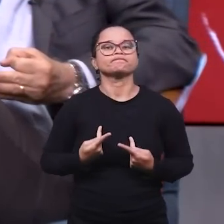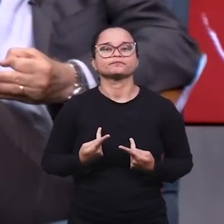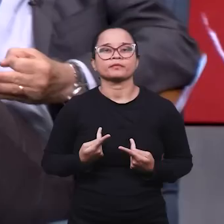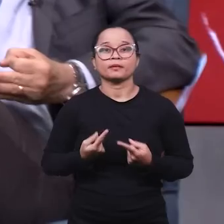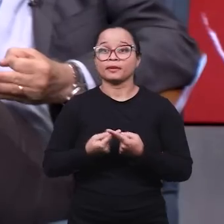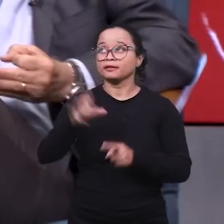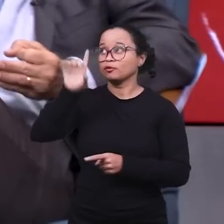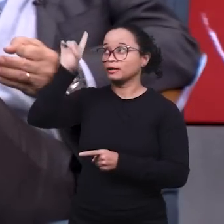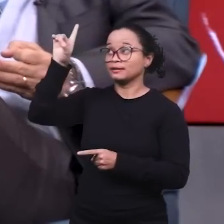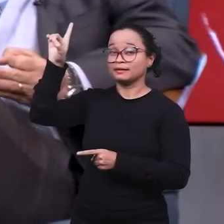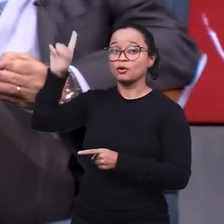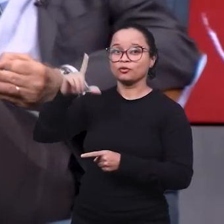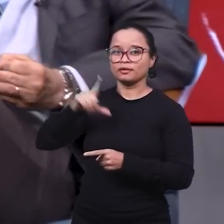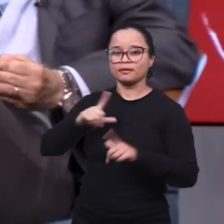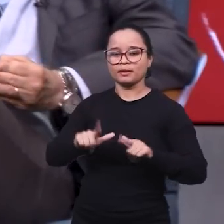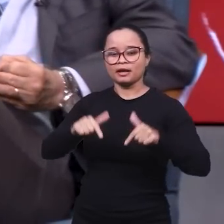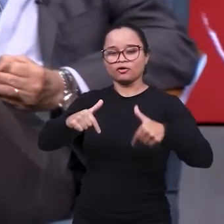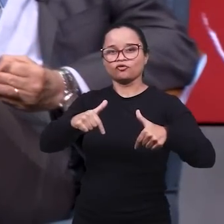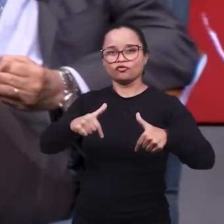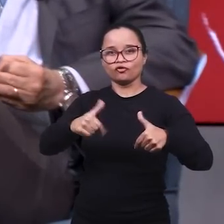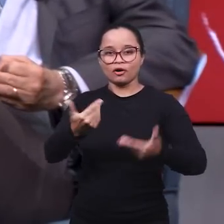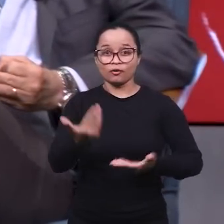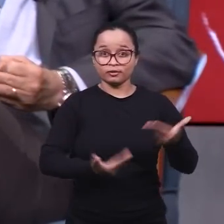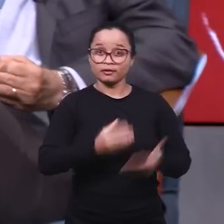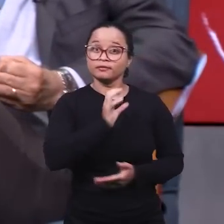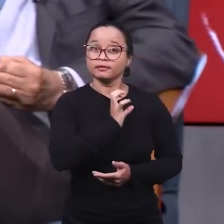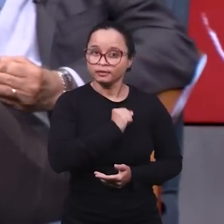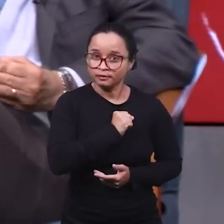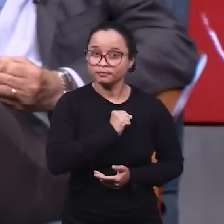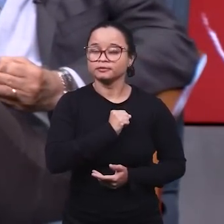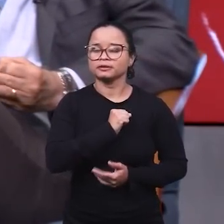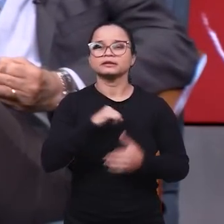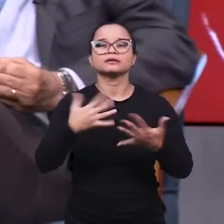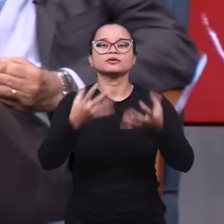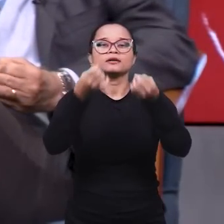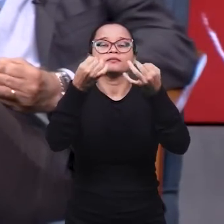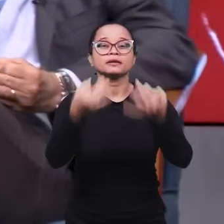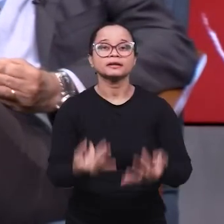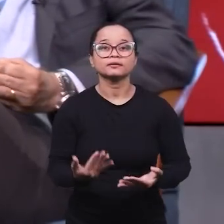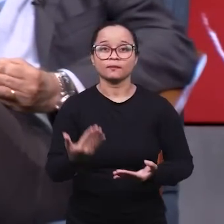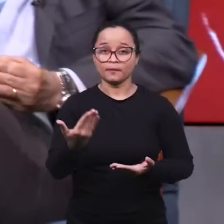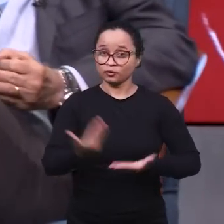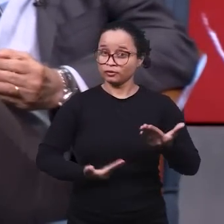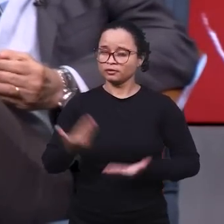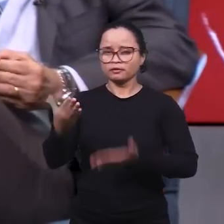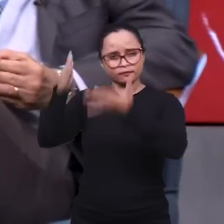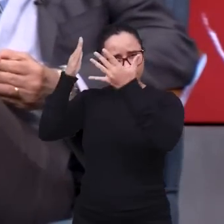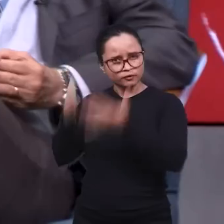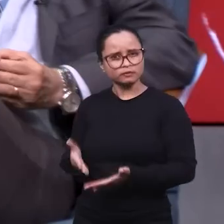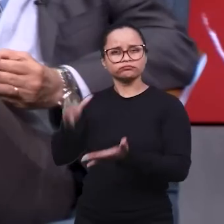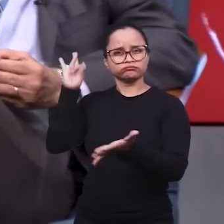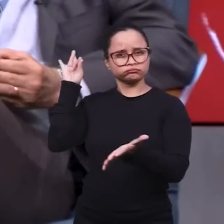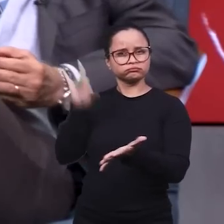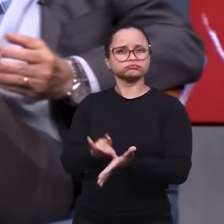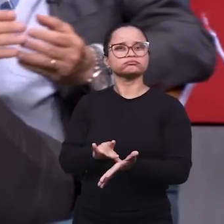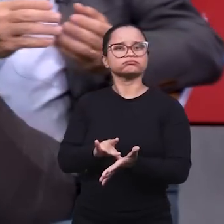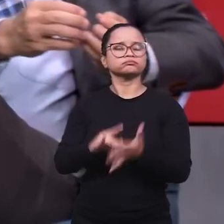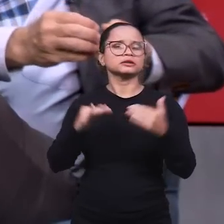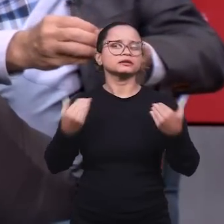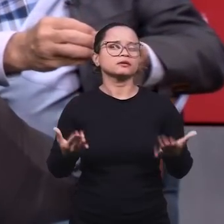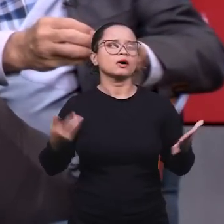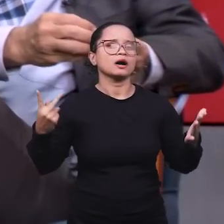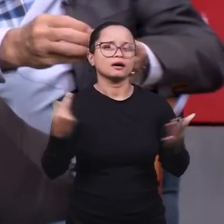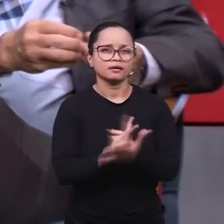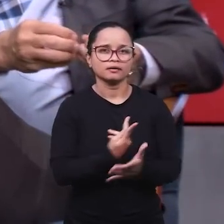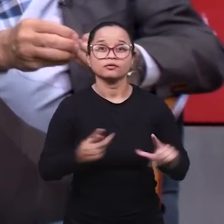o amam. Então ele está falando para a igreja fiel e verdadeira. O que